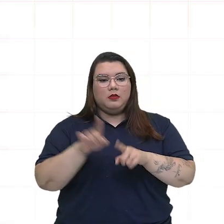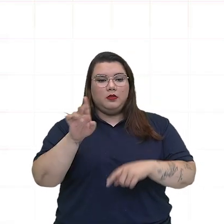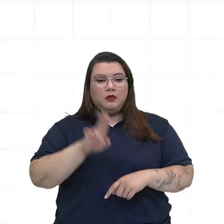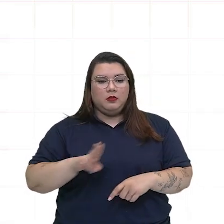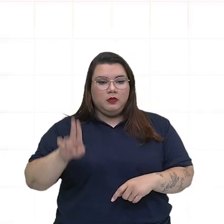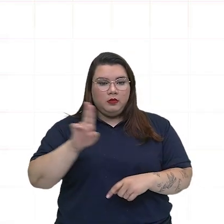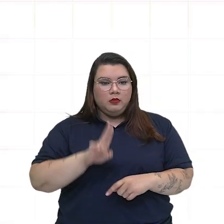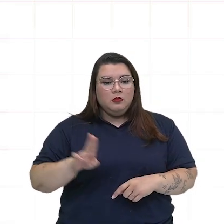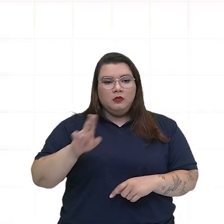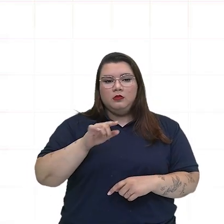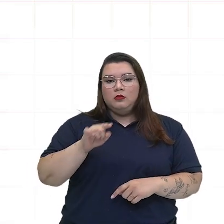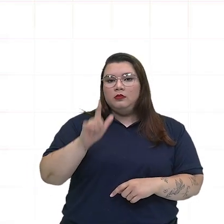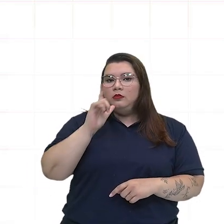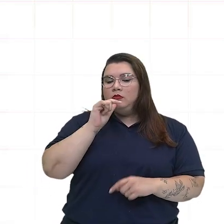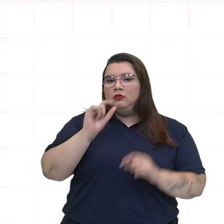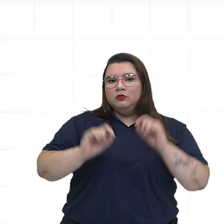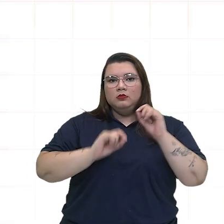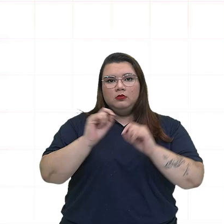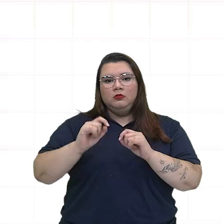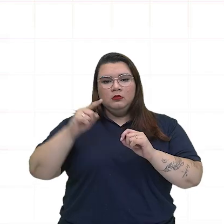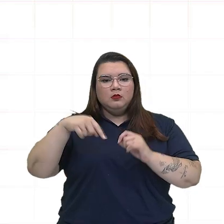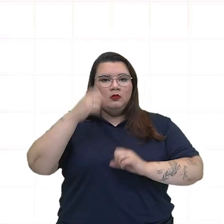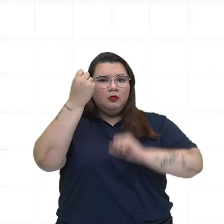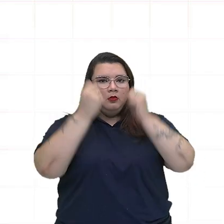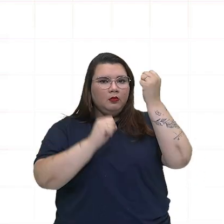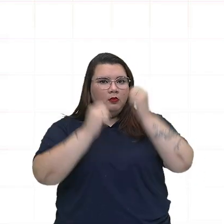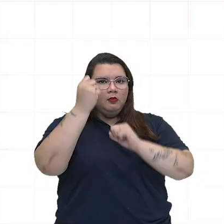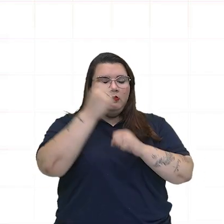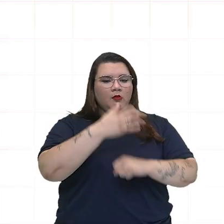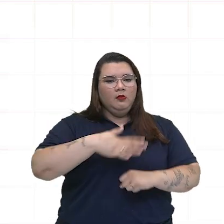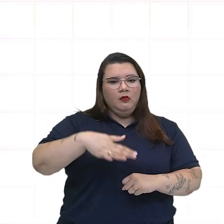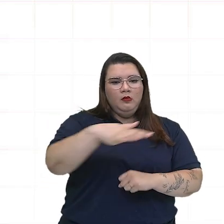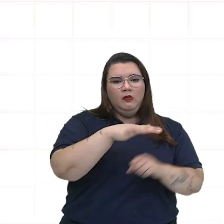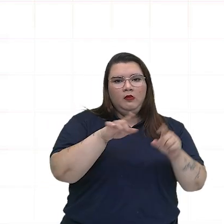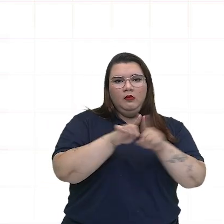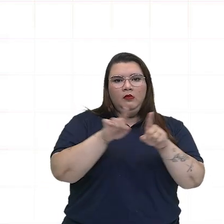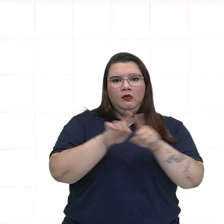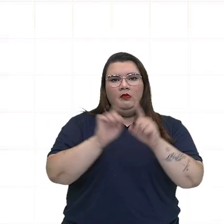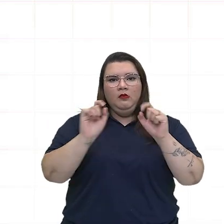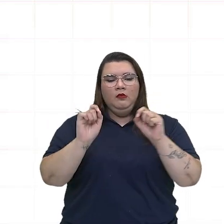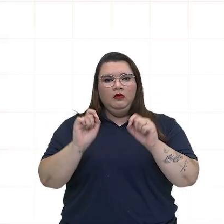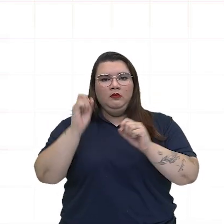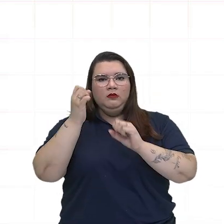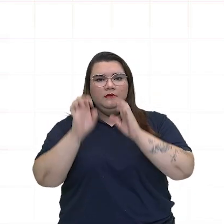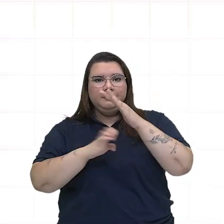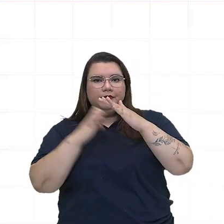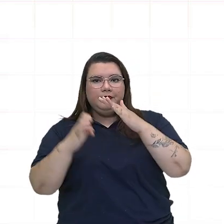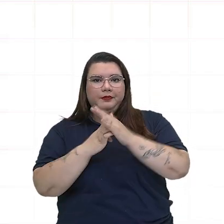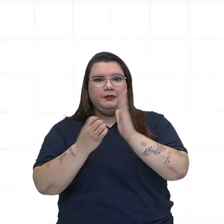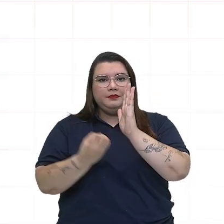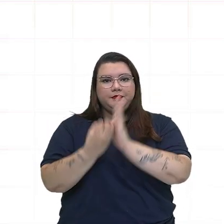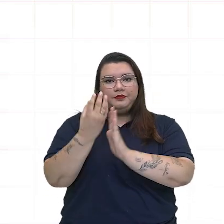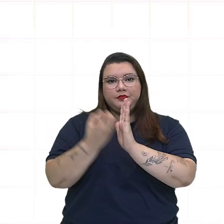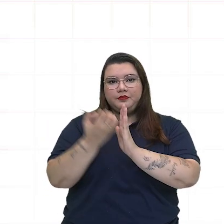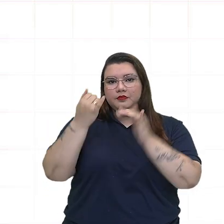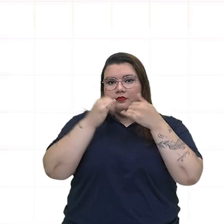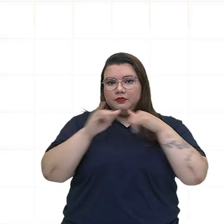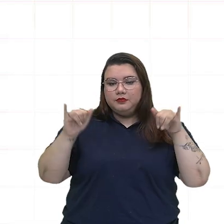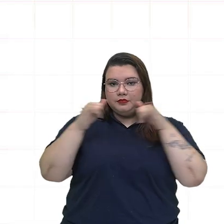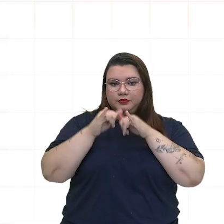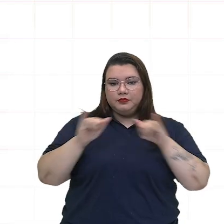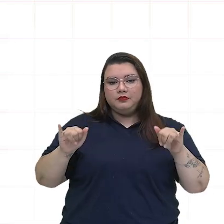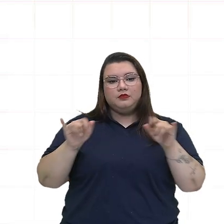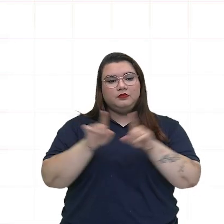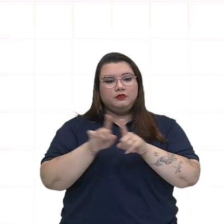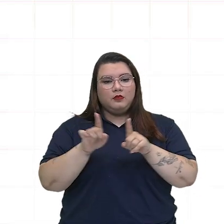bastante, né, a água vai ser o quê? As indústrias, gente, e também aí a geração de energia, tá?